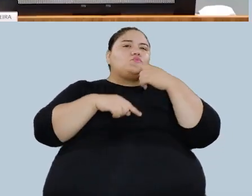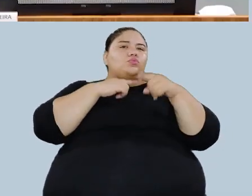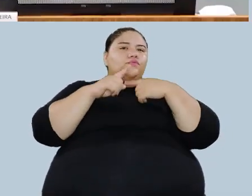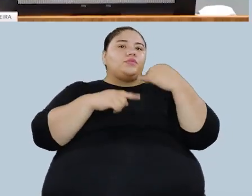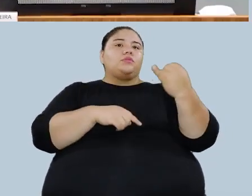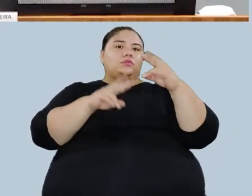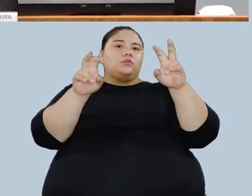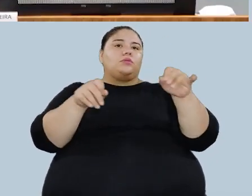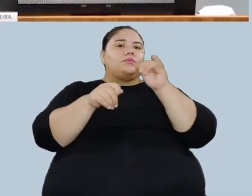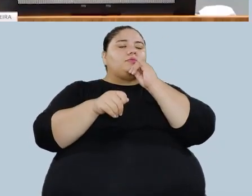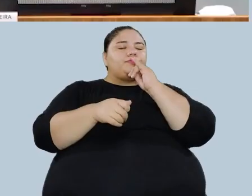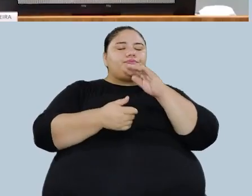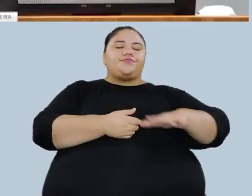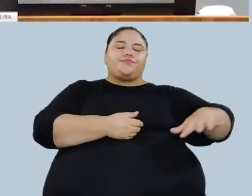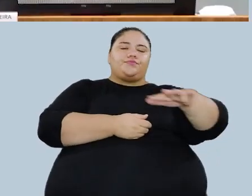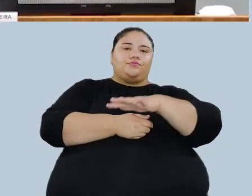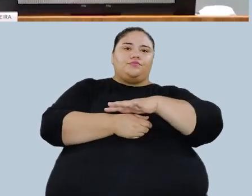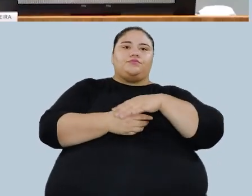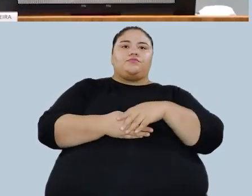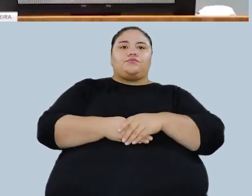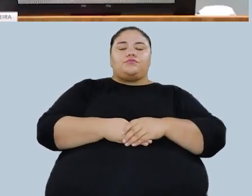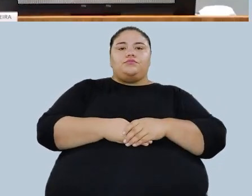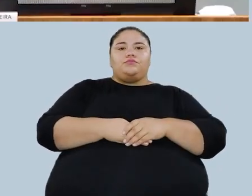tema importantíssimo em matéria de arrendamento mercantil.